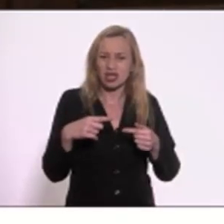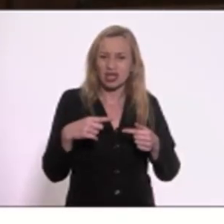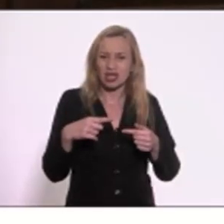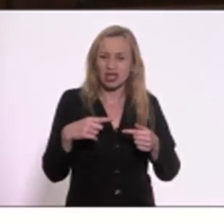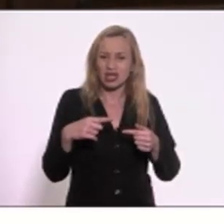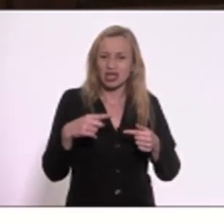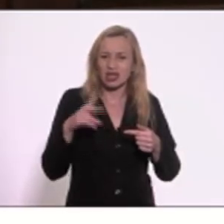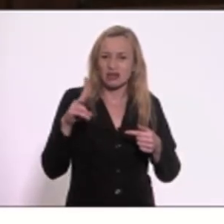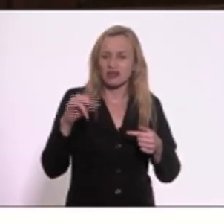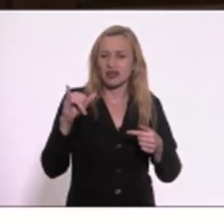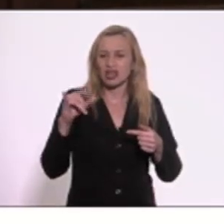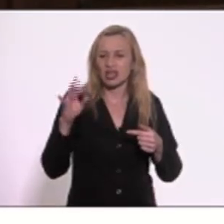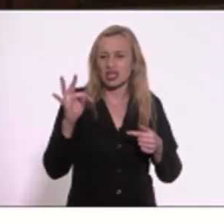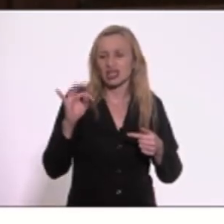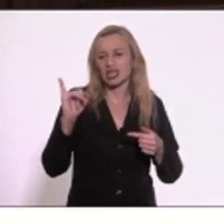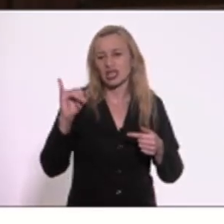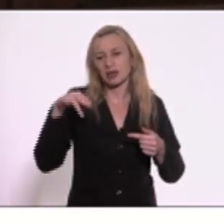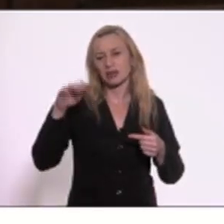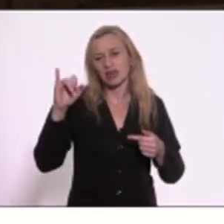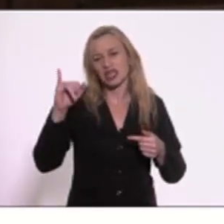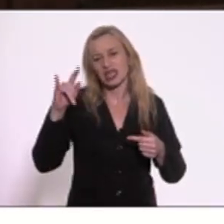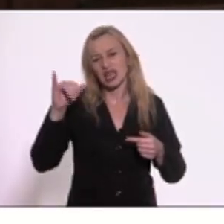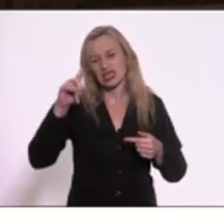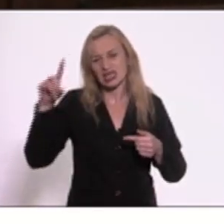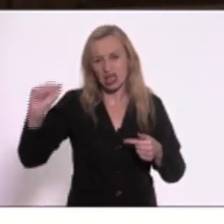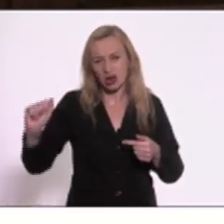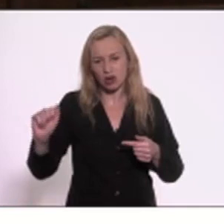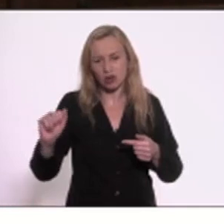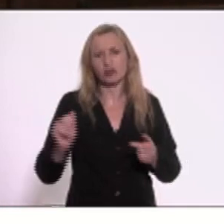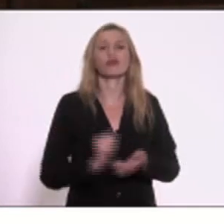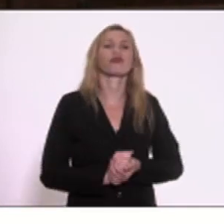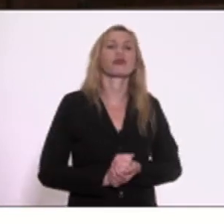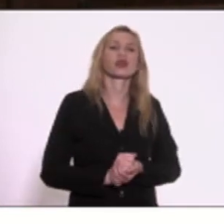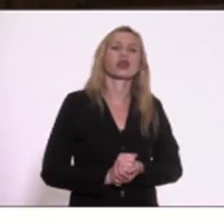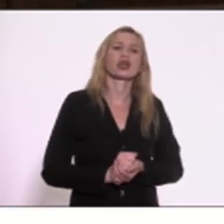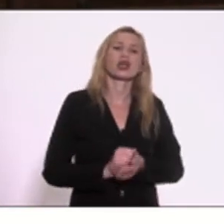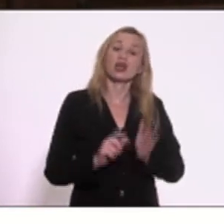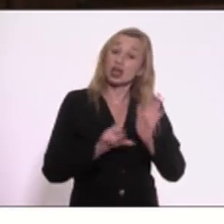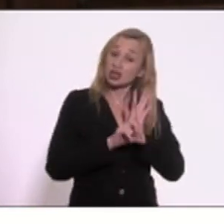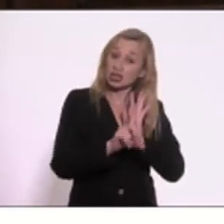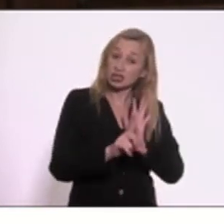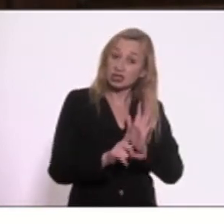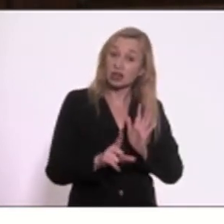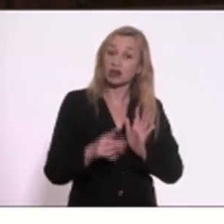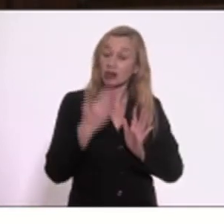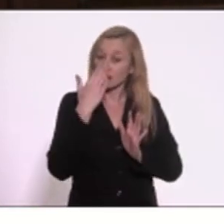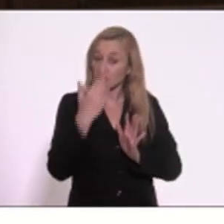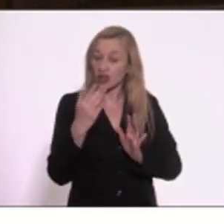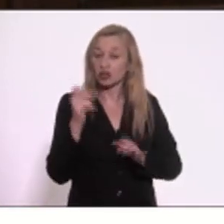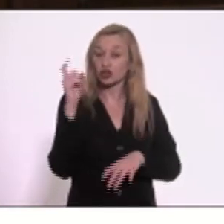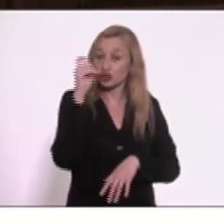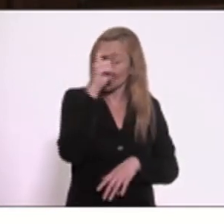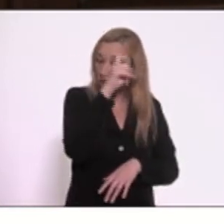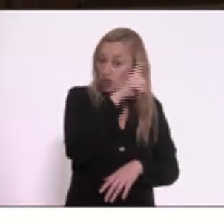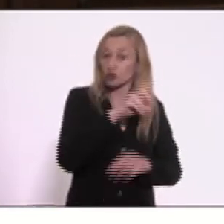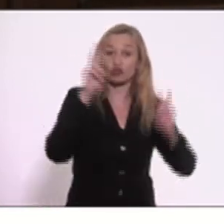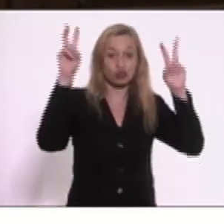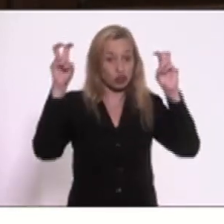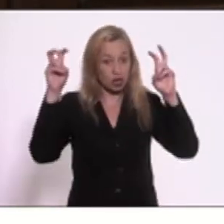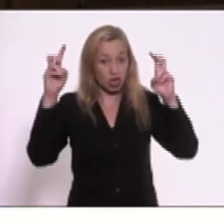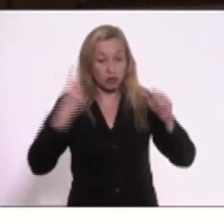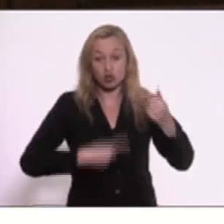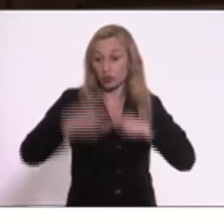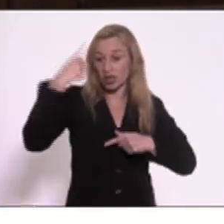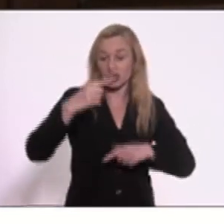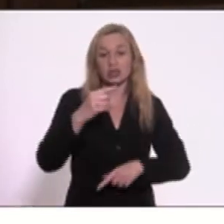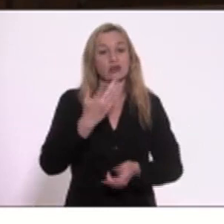que efetivamente a Assembleia Legislativa, na atual composição, enfrenta com dificuldades o tema da superação